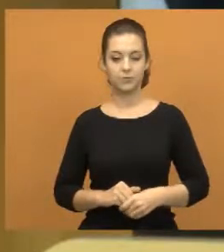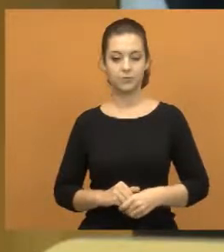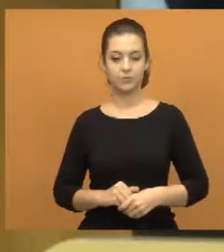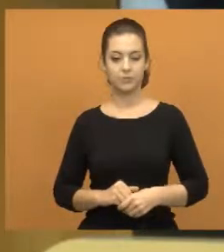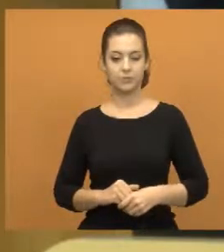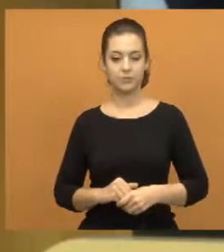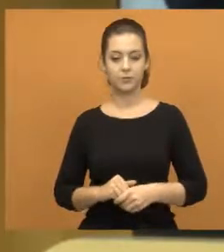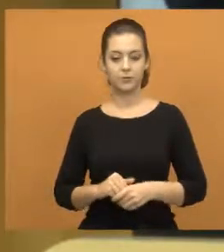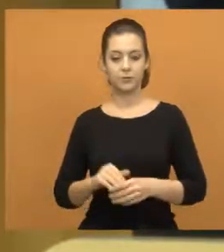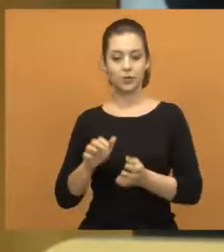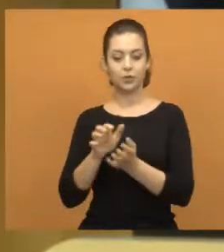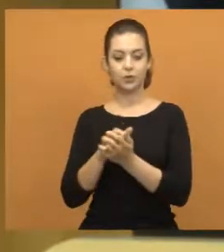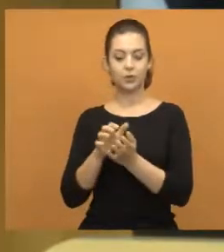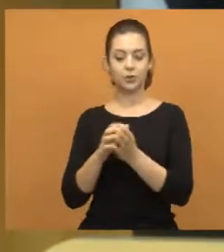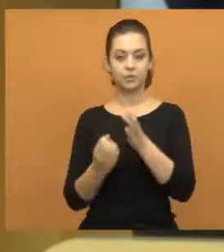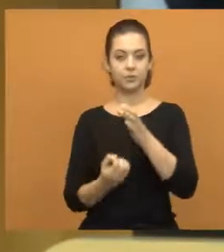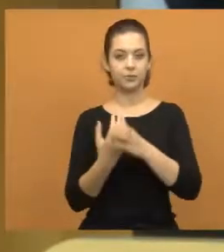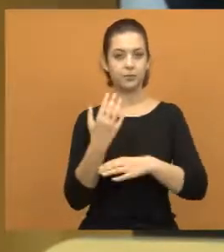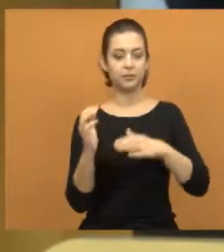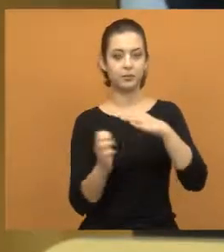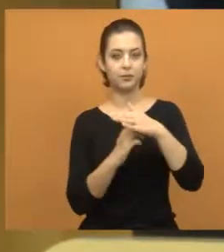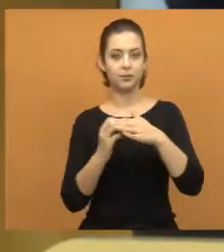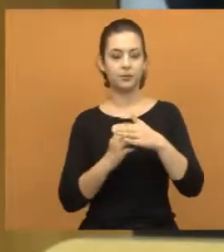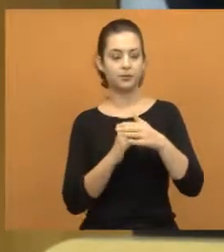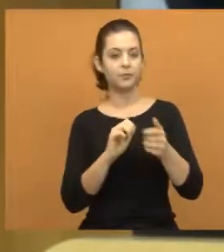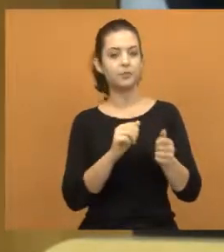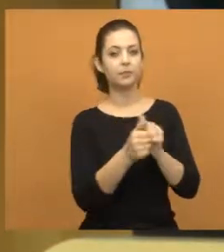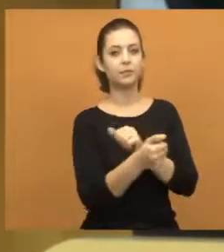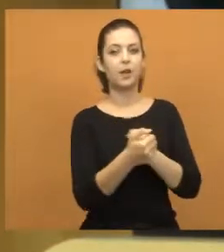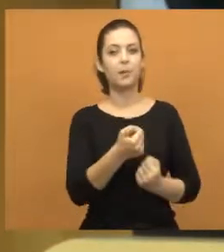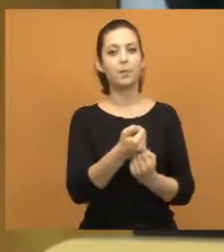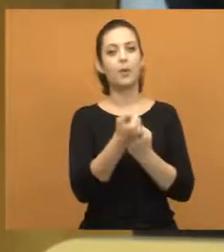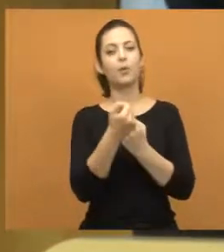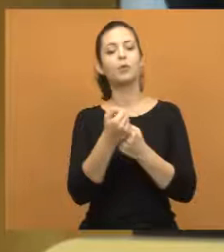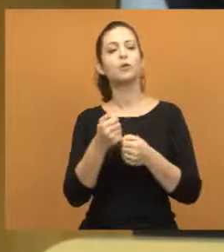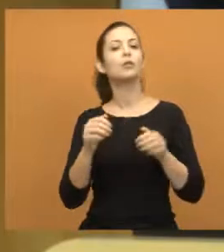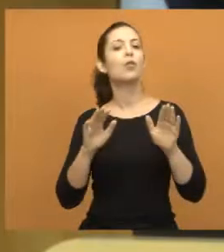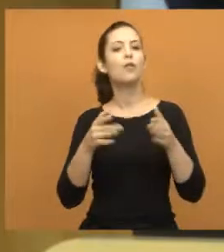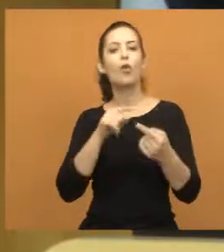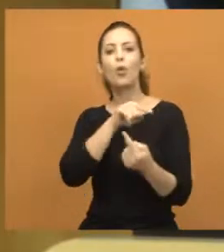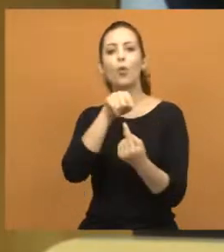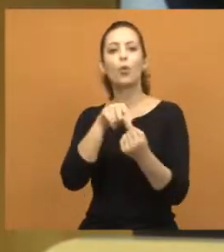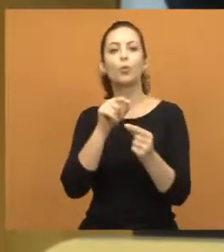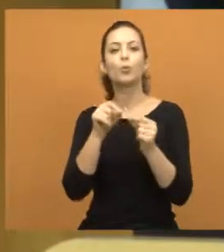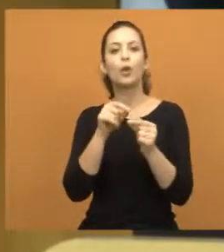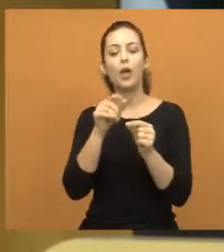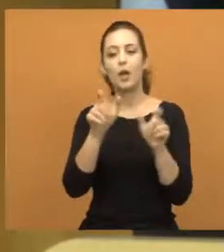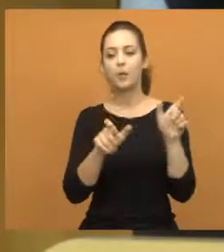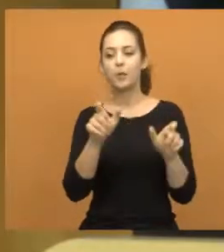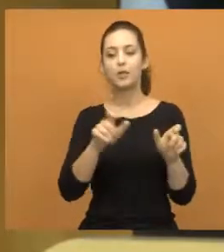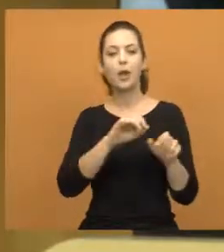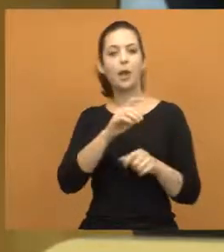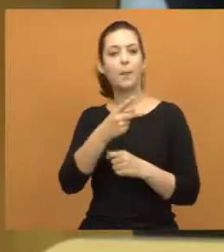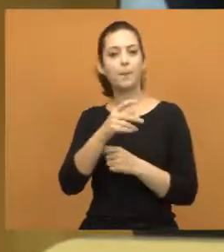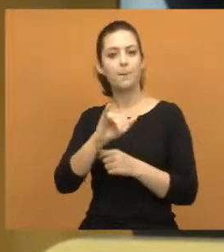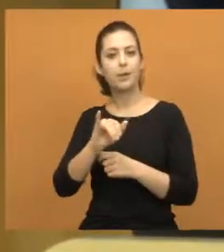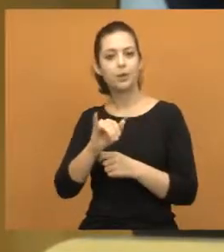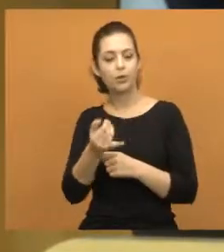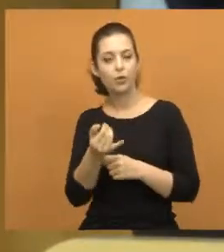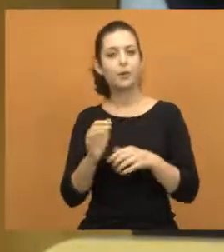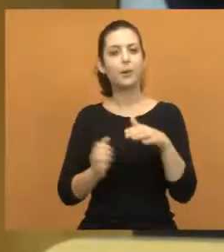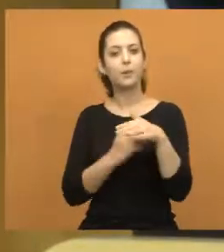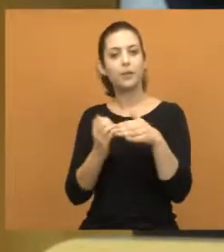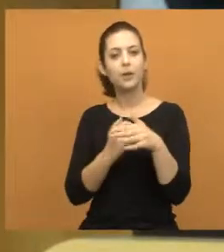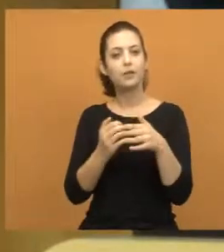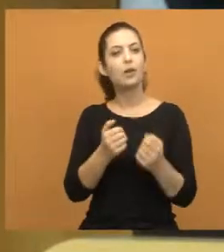Fica criado em Jacareí o programa Empresa Amiga do Esporte e Lazer, com o propósito de estimular as pessoas jurídicas a contribuir para